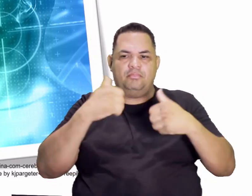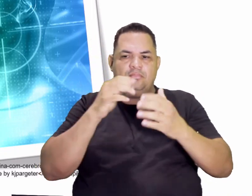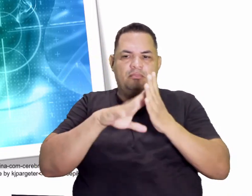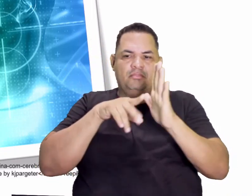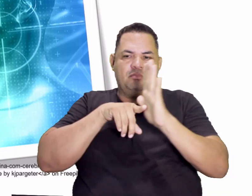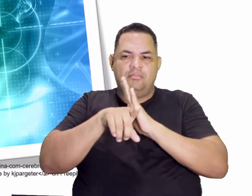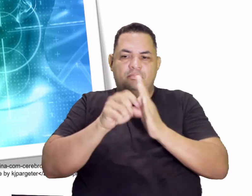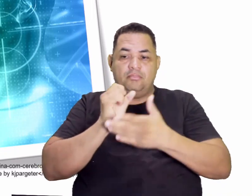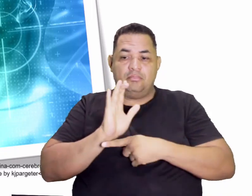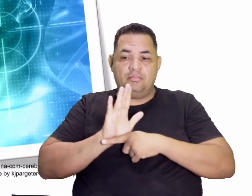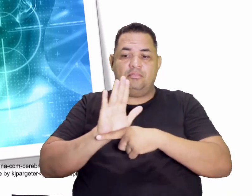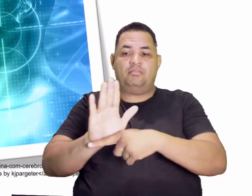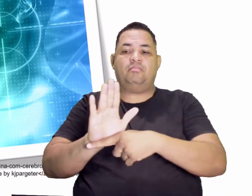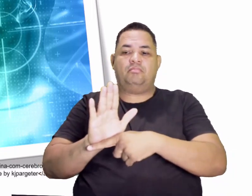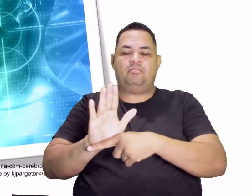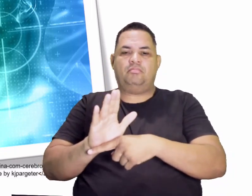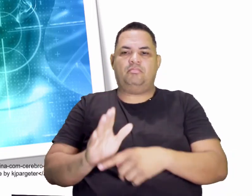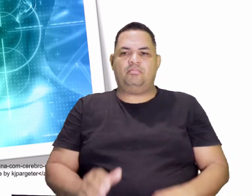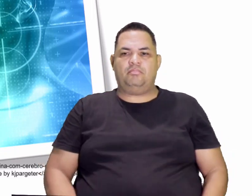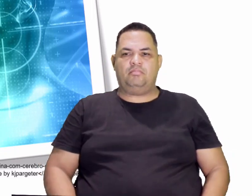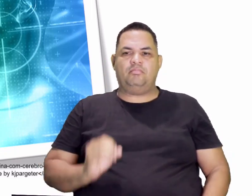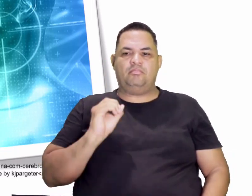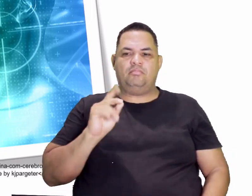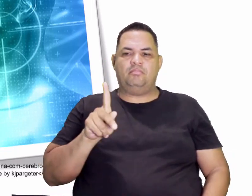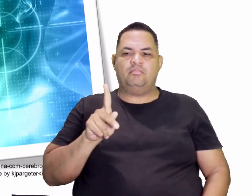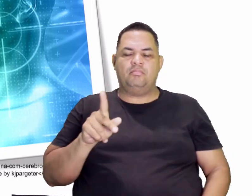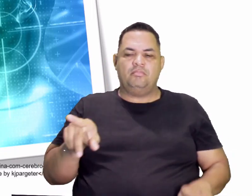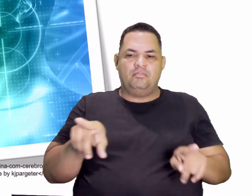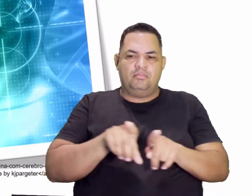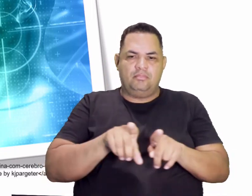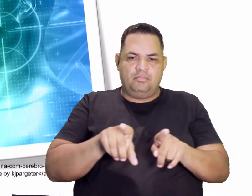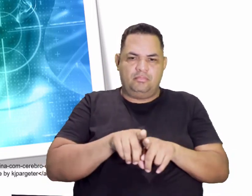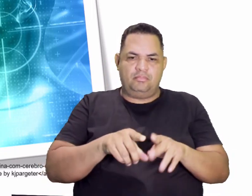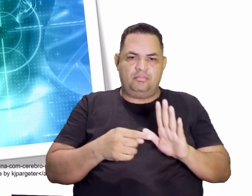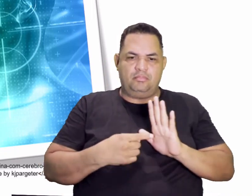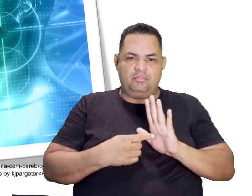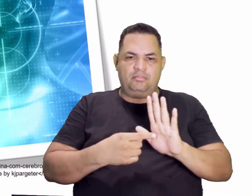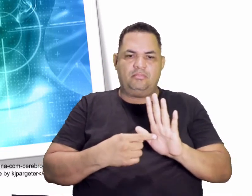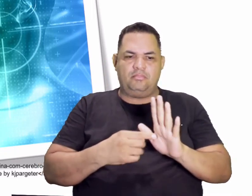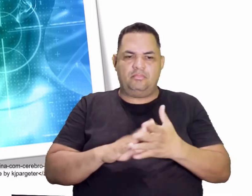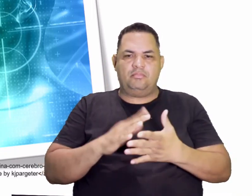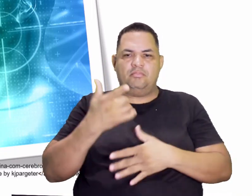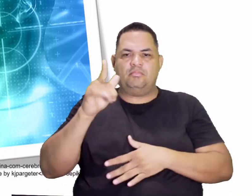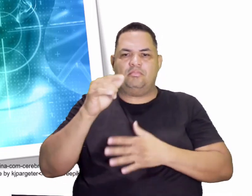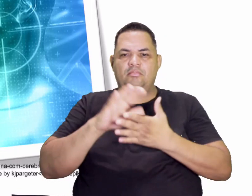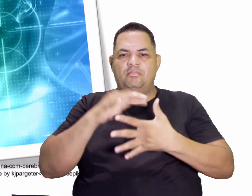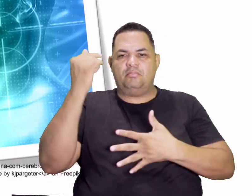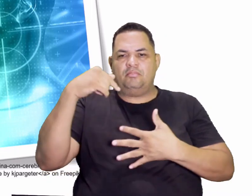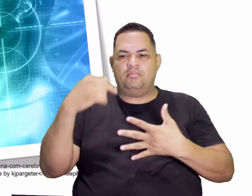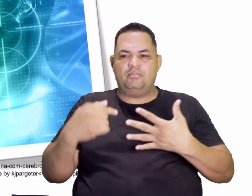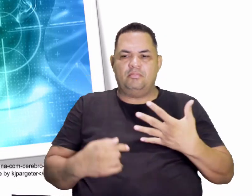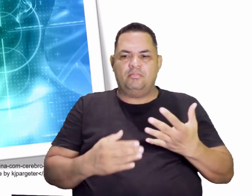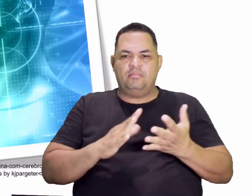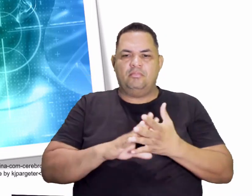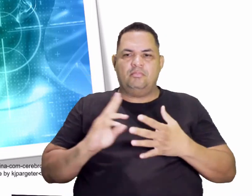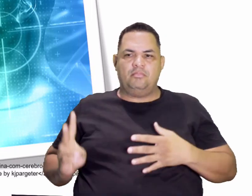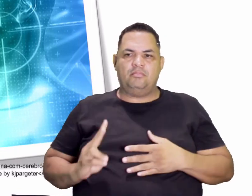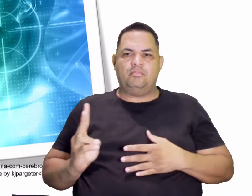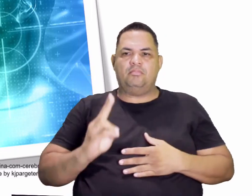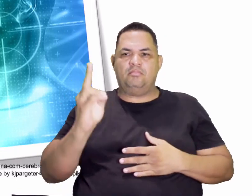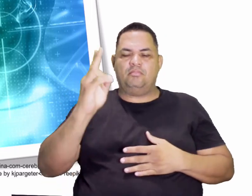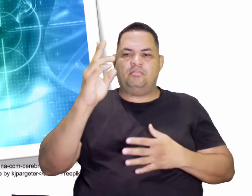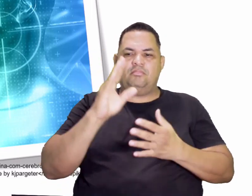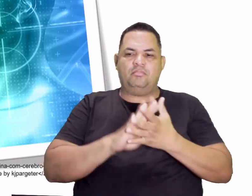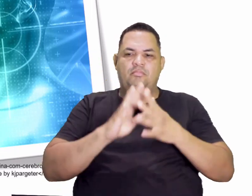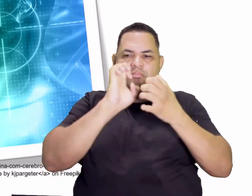analisar, contribuir, ok? E também trazer algumas questões sobre valores, né,